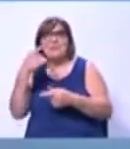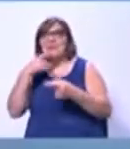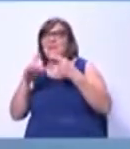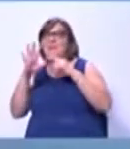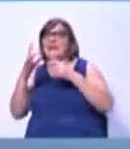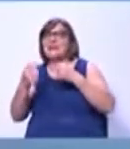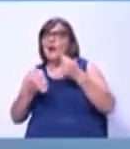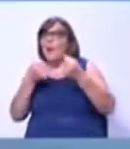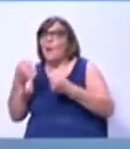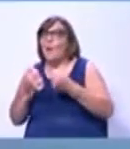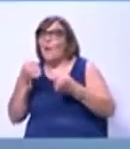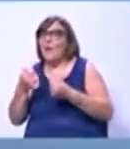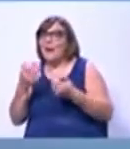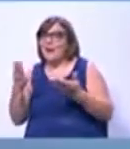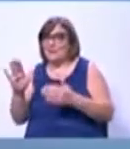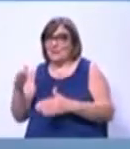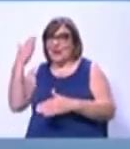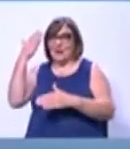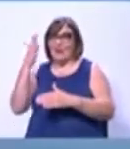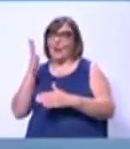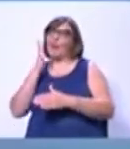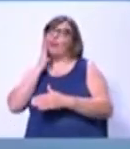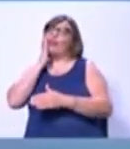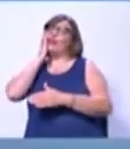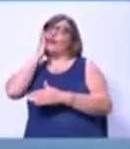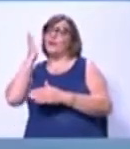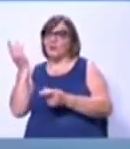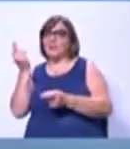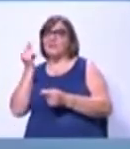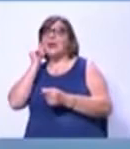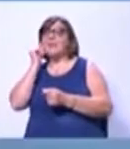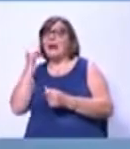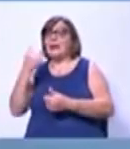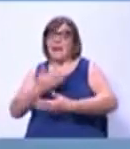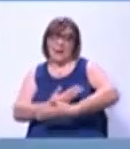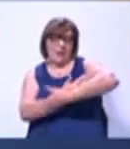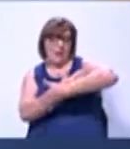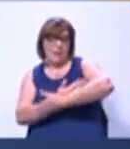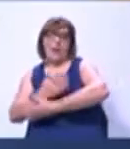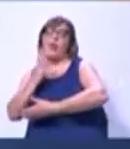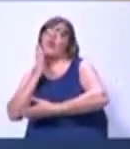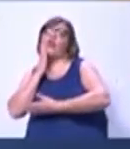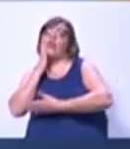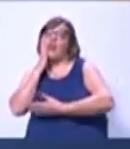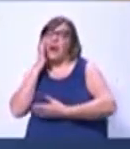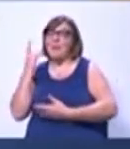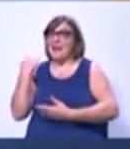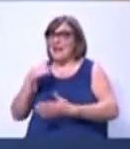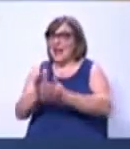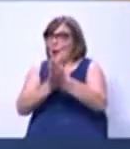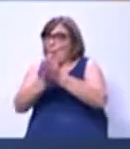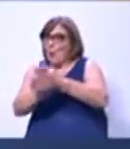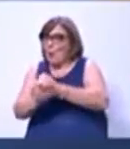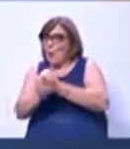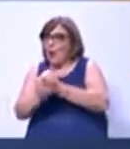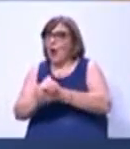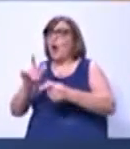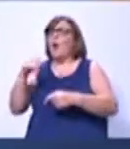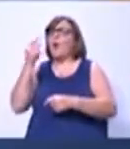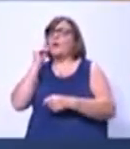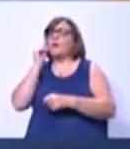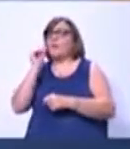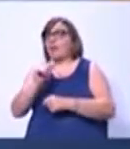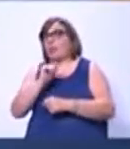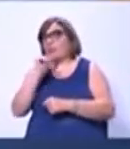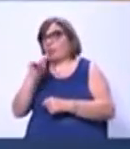uma corrida, não é? É verdade. A dormir. É verdade. E os pais que têm bebés que já dormem a noite toda sentem-se vitoriosos. Os outros pais,